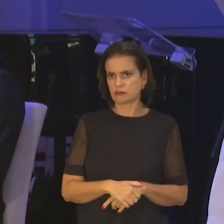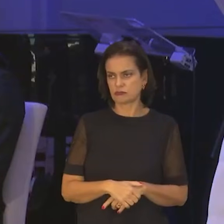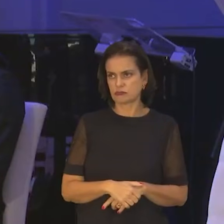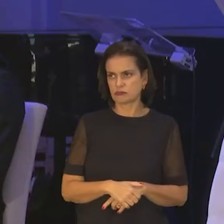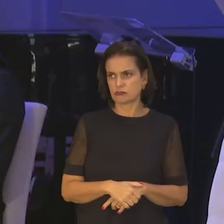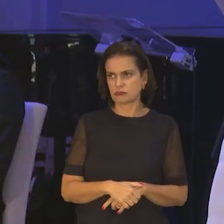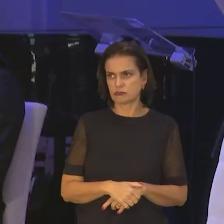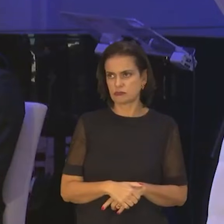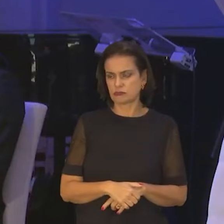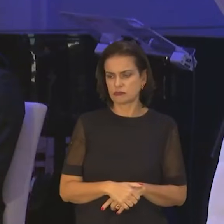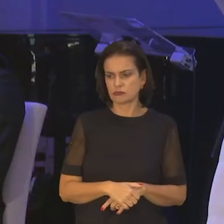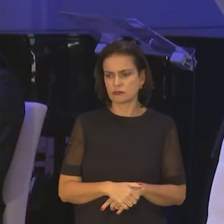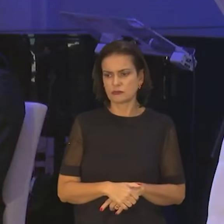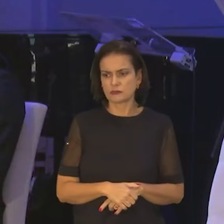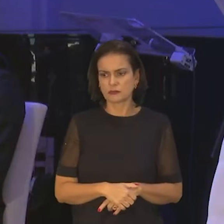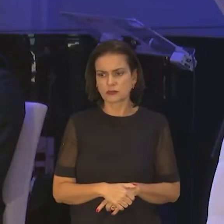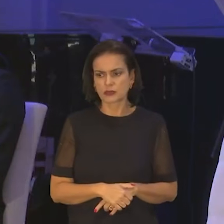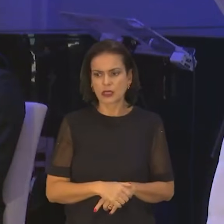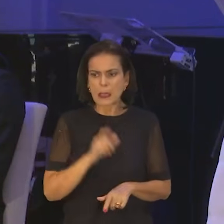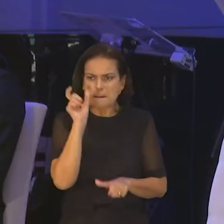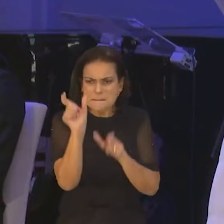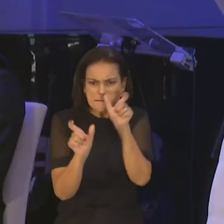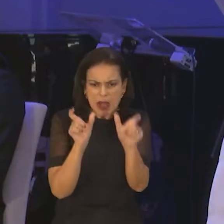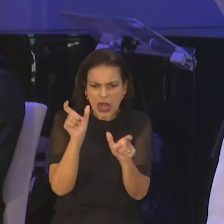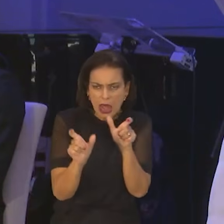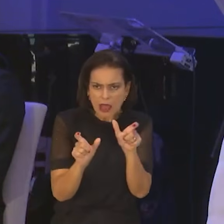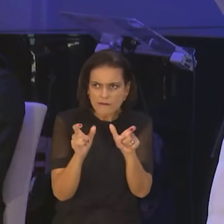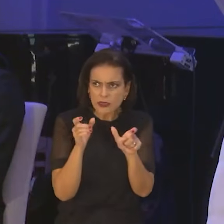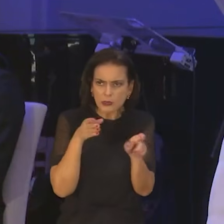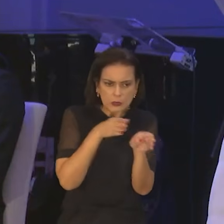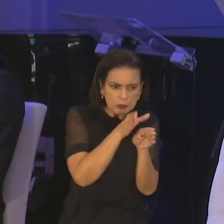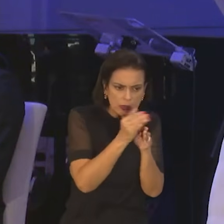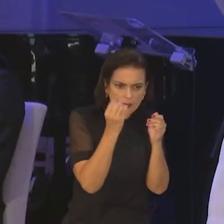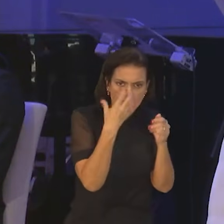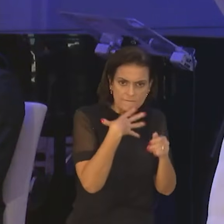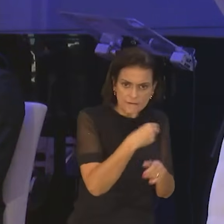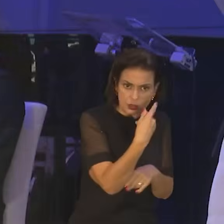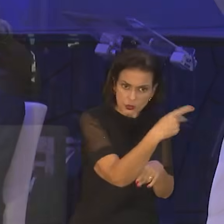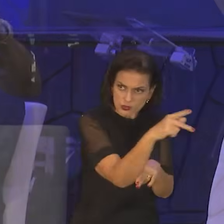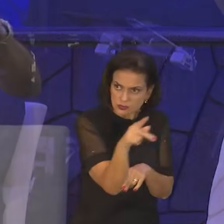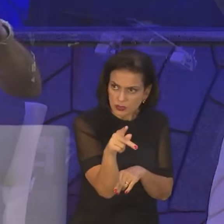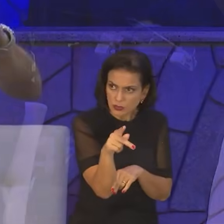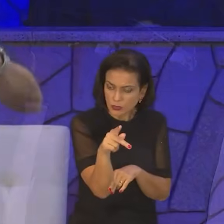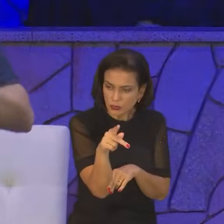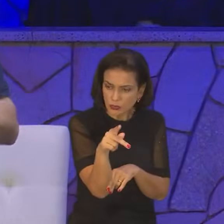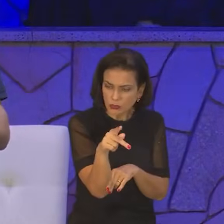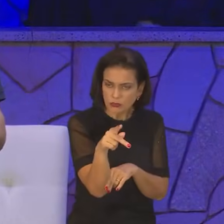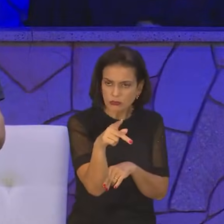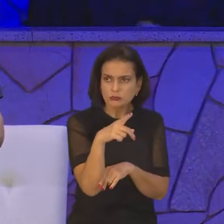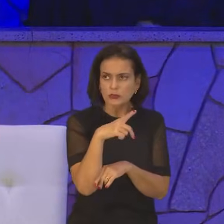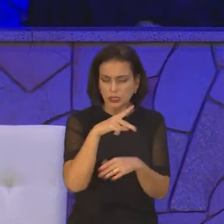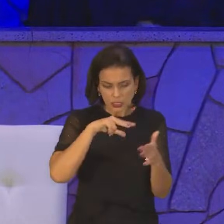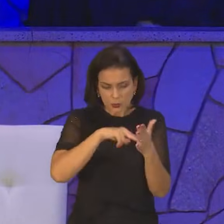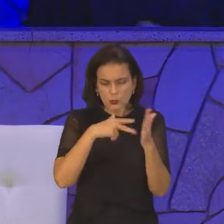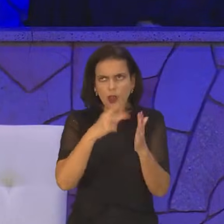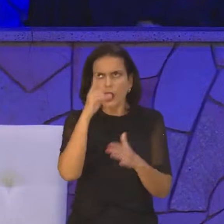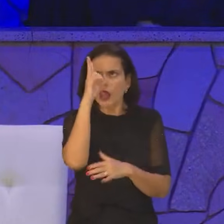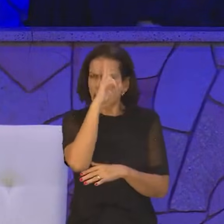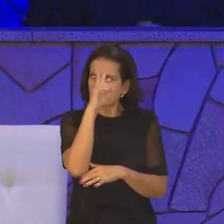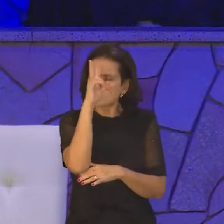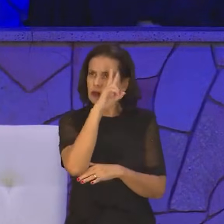Não fica chateado, amigo, todas as suas palavras que você fala para seu filho, tem sentido em lembrar.